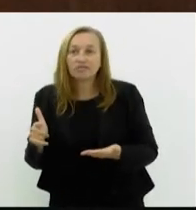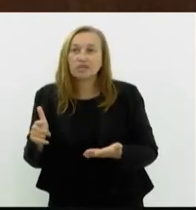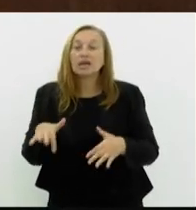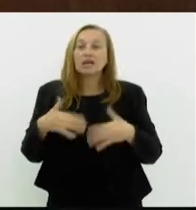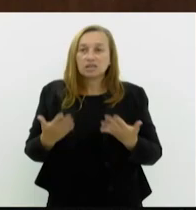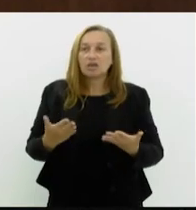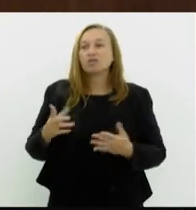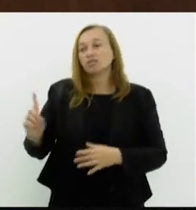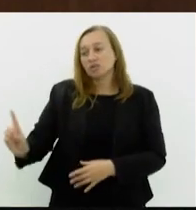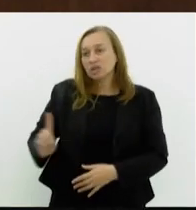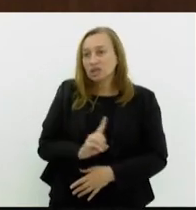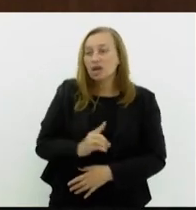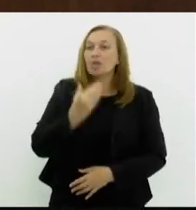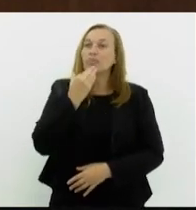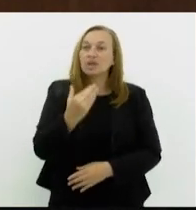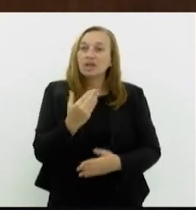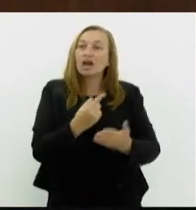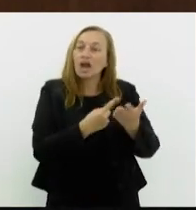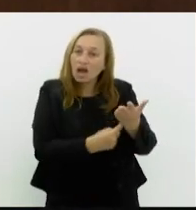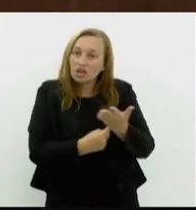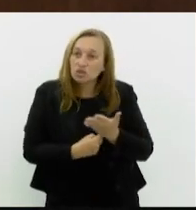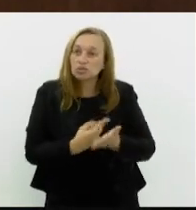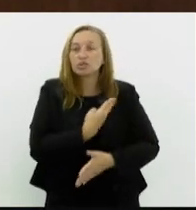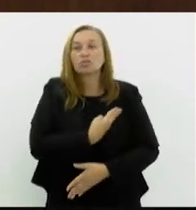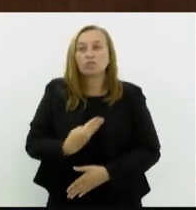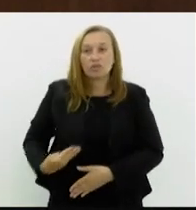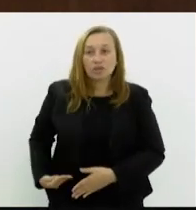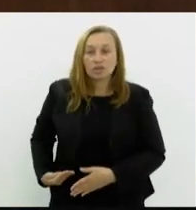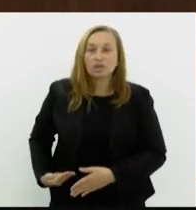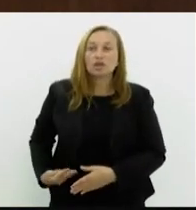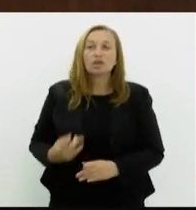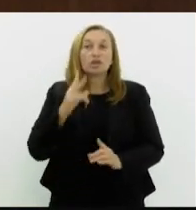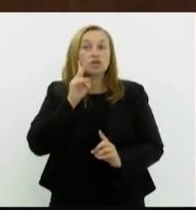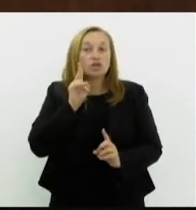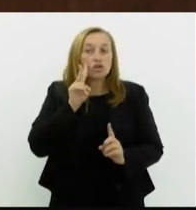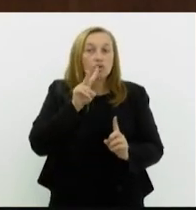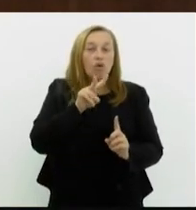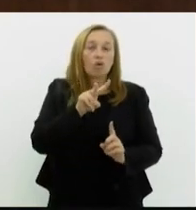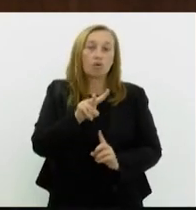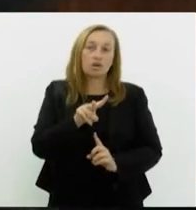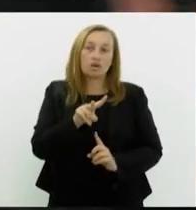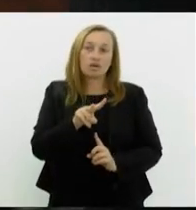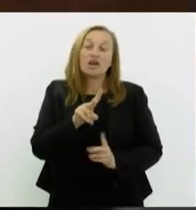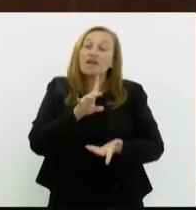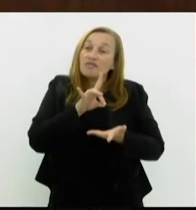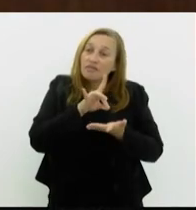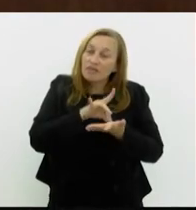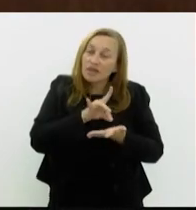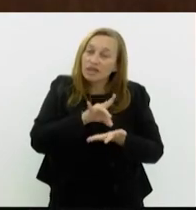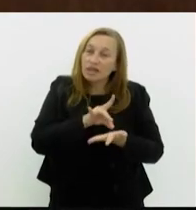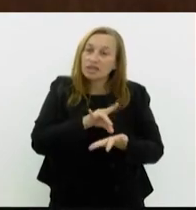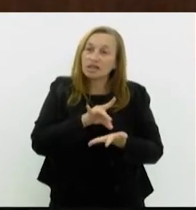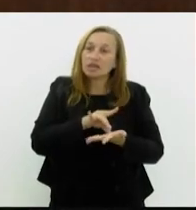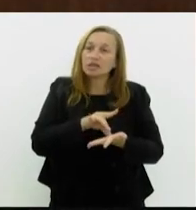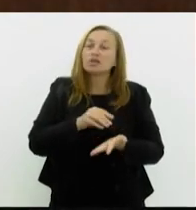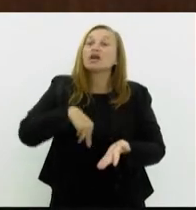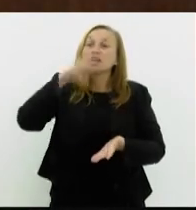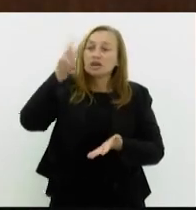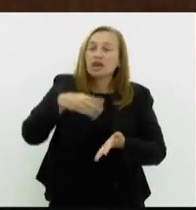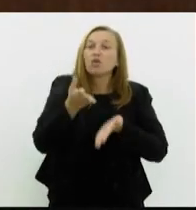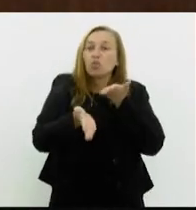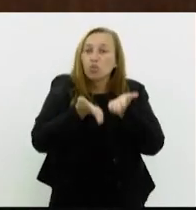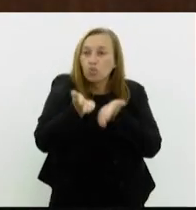venho aqui pedir um socorro ao governador que olhe com os olhos realmente de quem cuida do